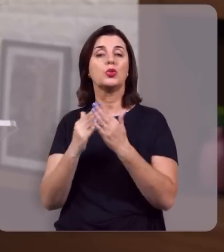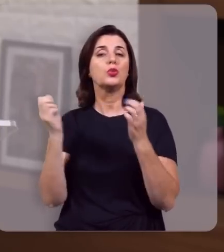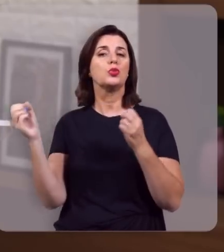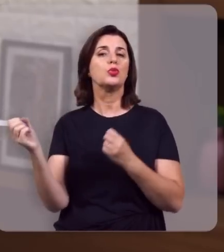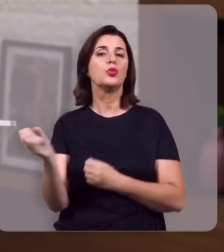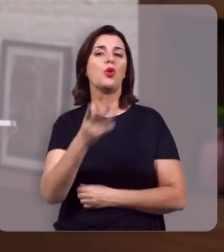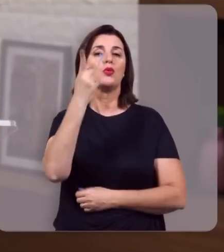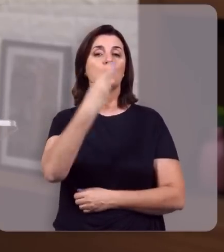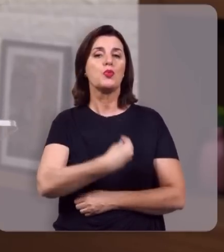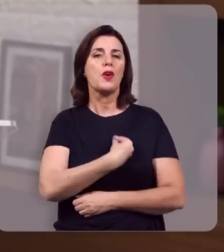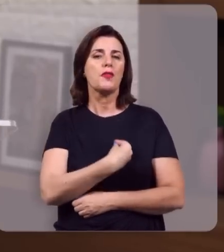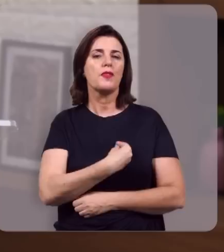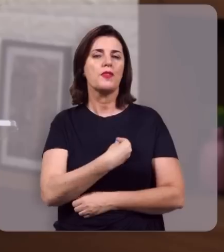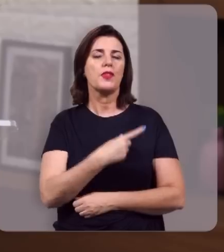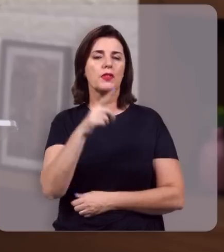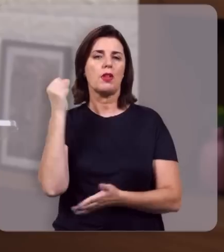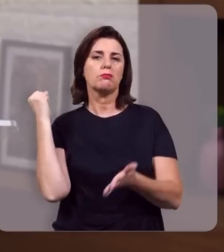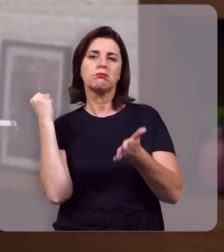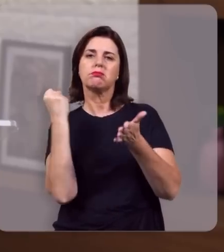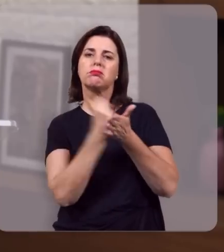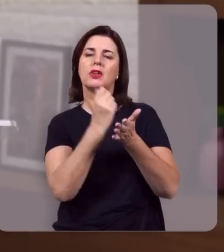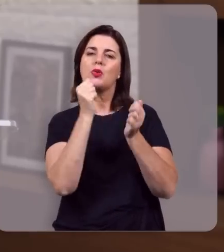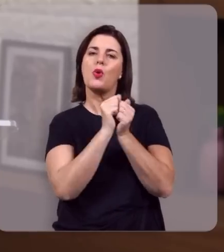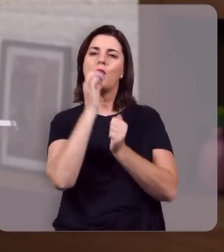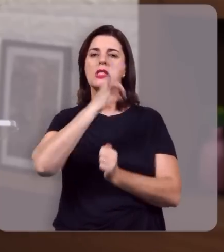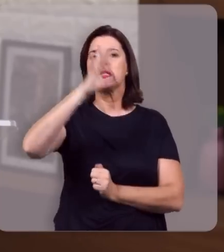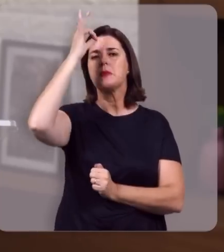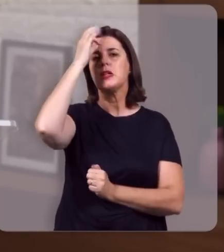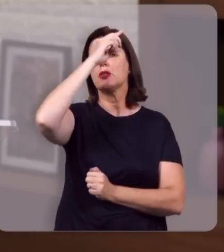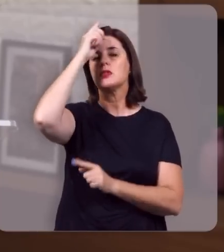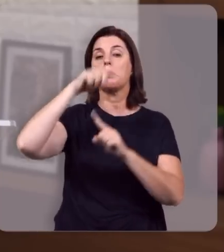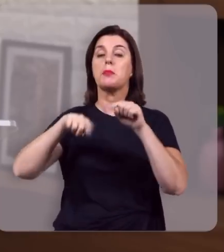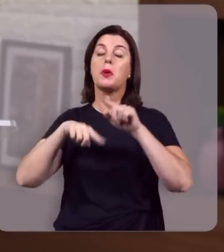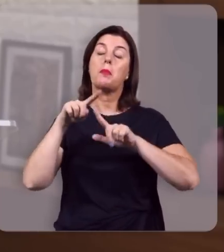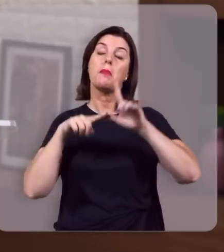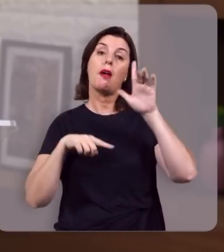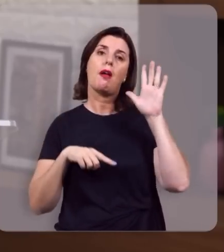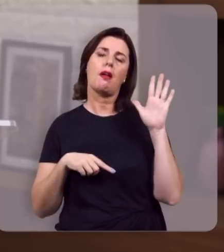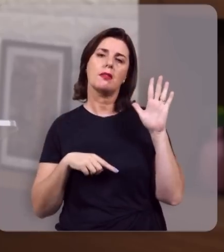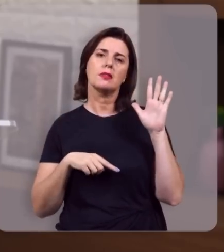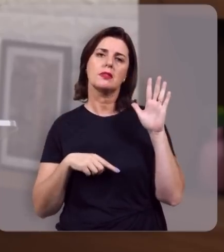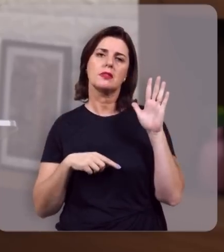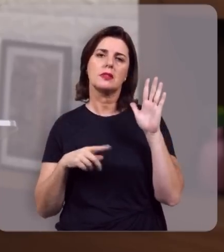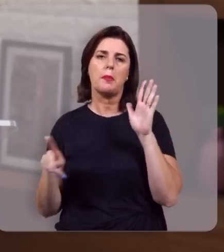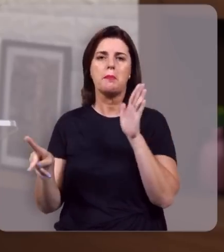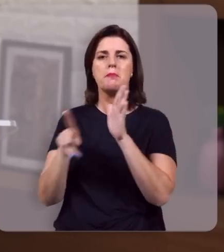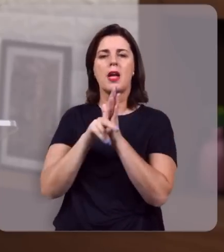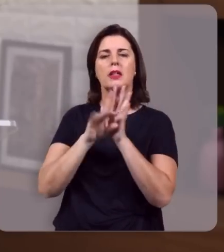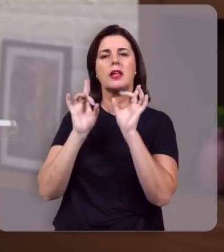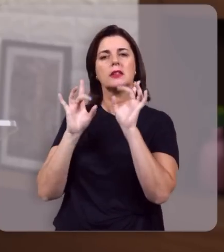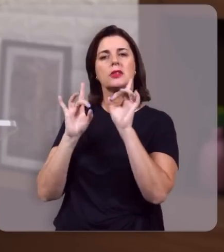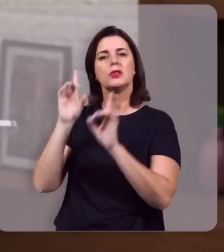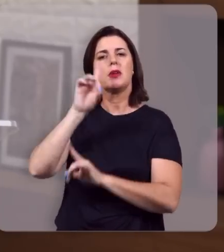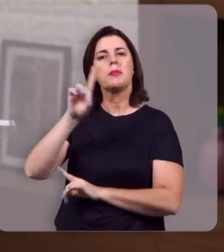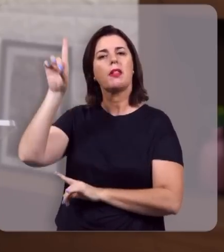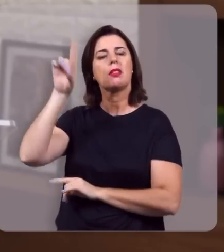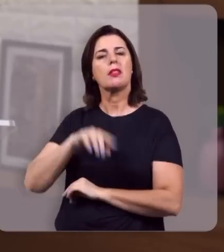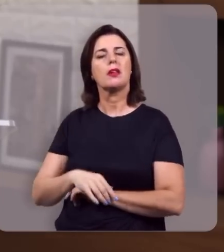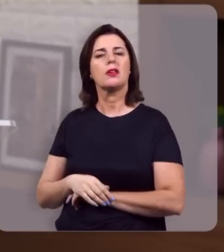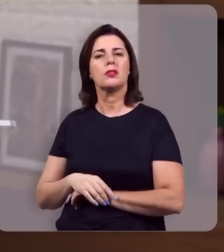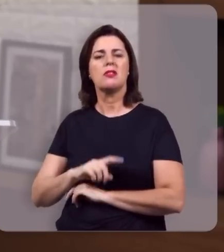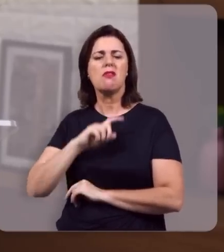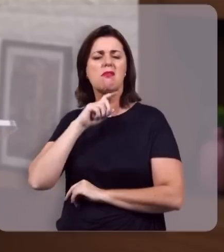novo na sua vida, você foi selado com o Espírito Santo da promessa, como propriedade exclusiva de Deus.